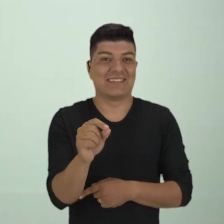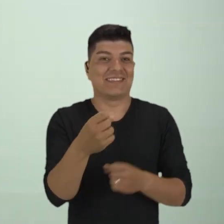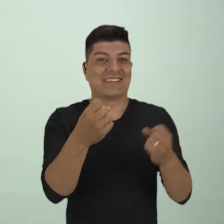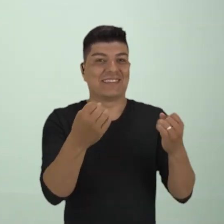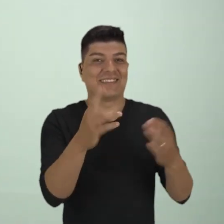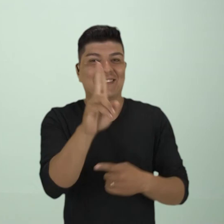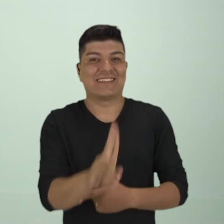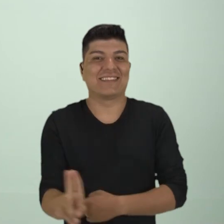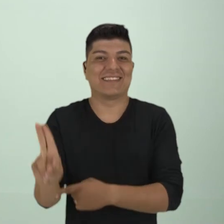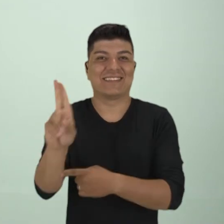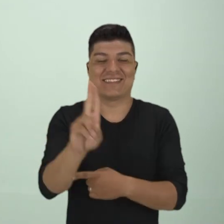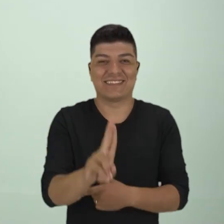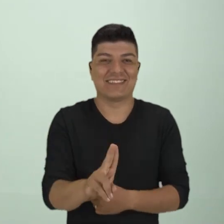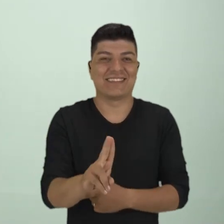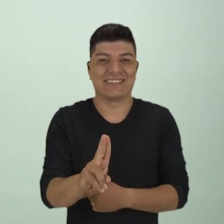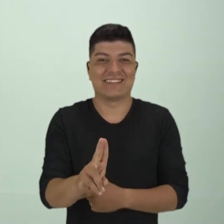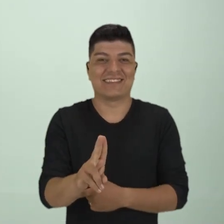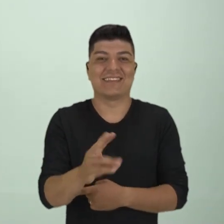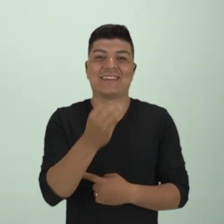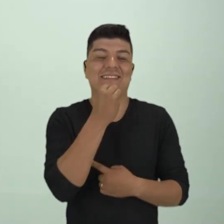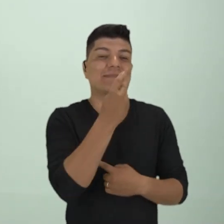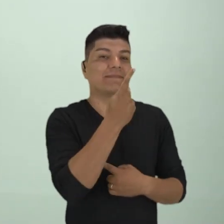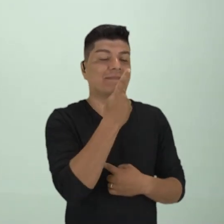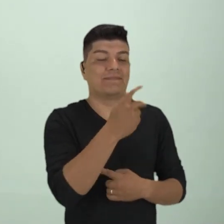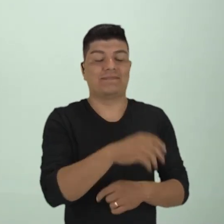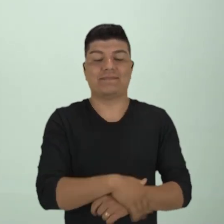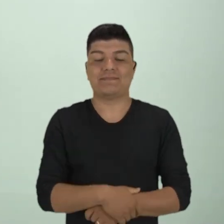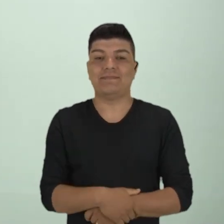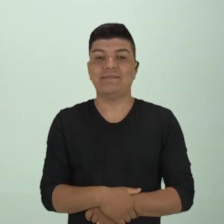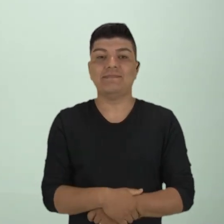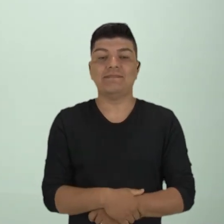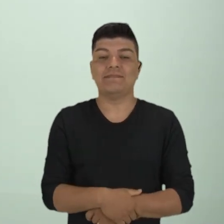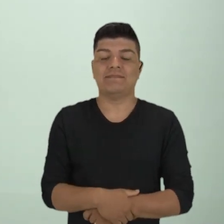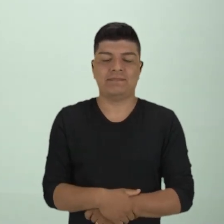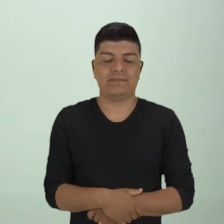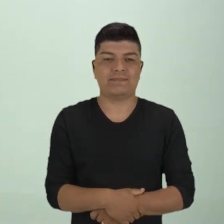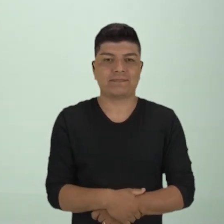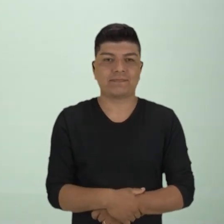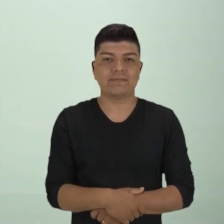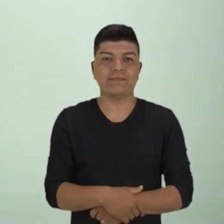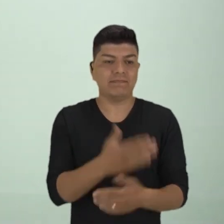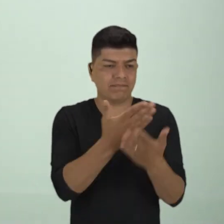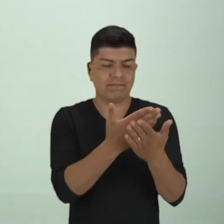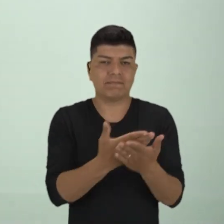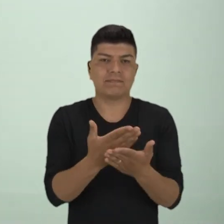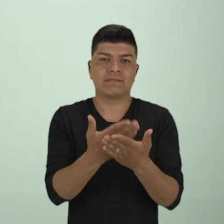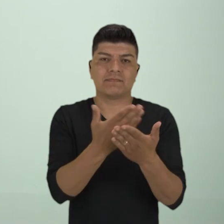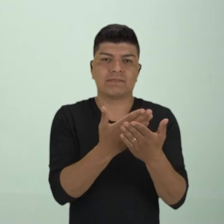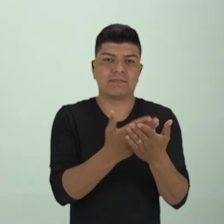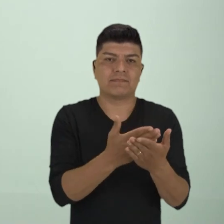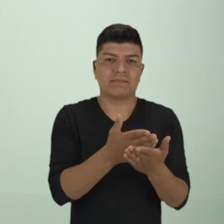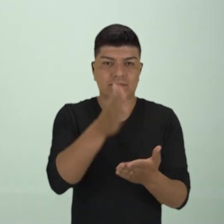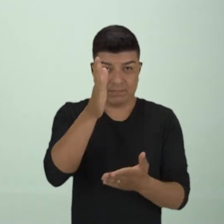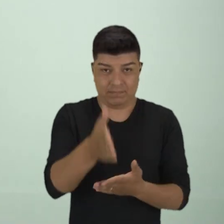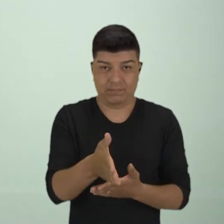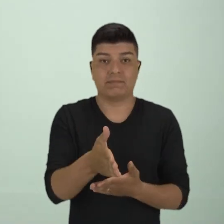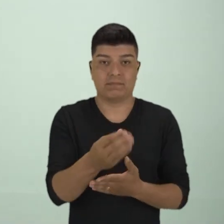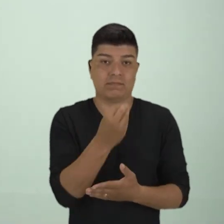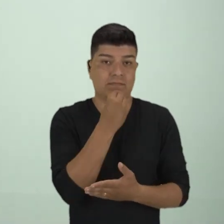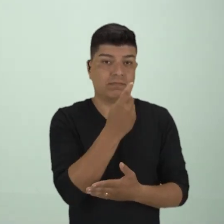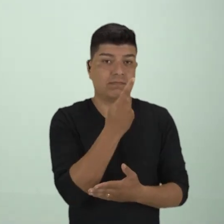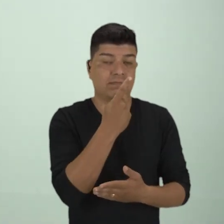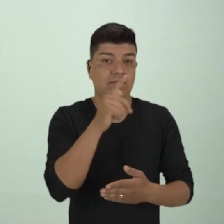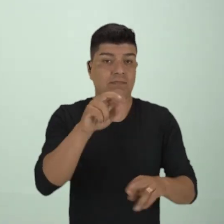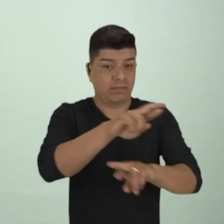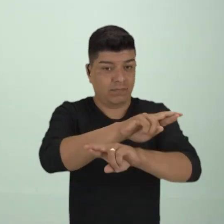a utilização de proporcionalidade, onde ela é trabalhada a grandeza diretamente proporcional